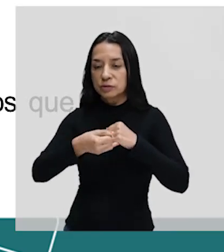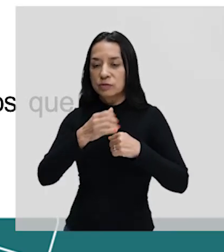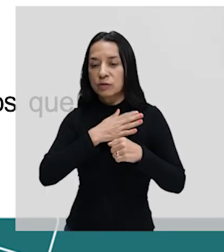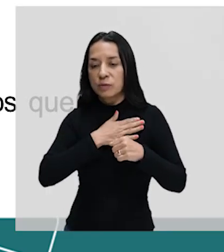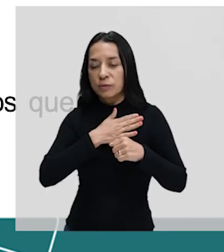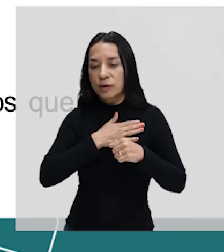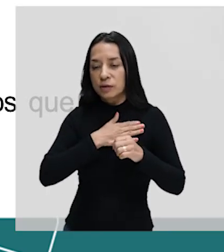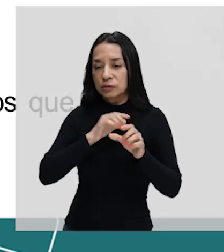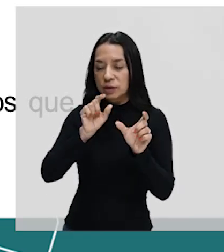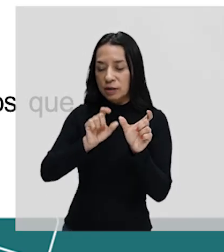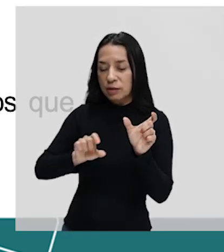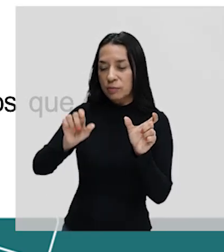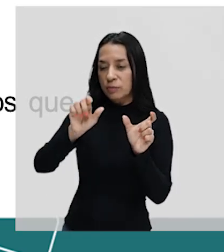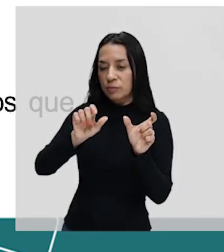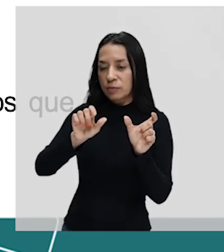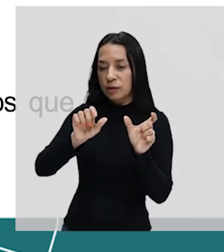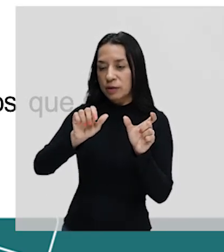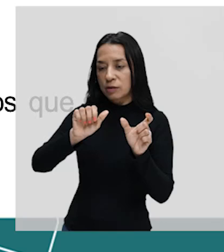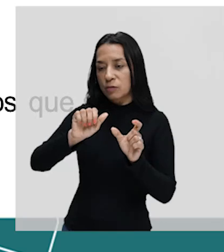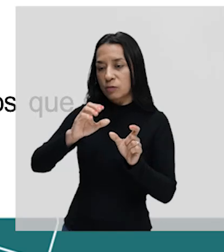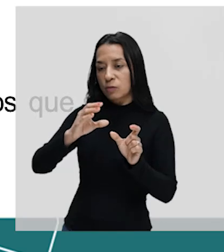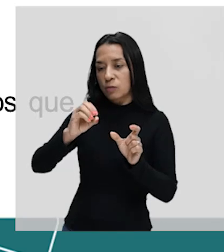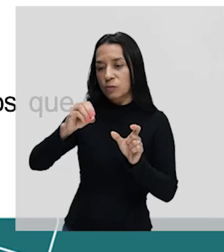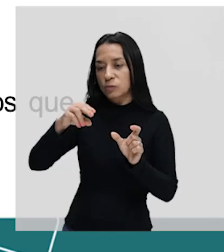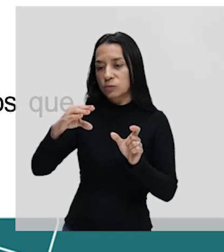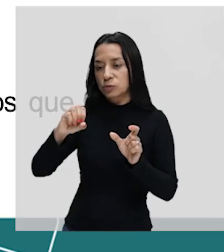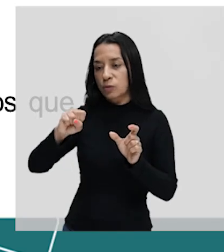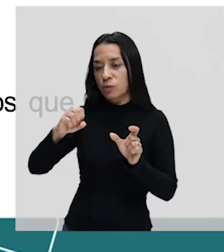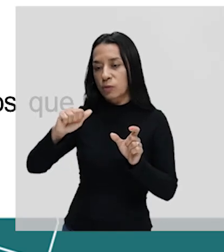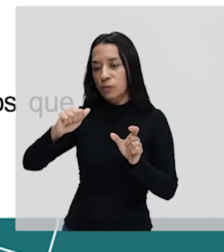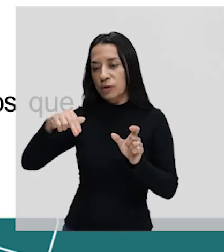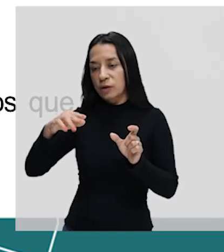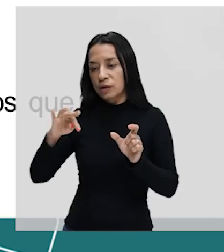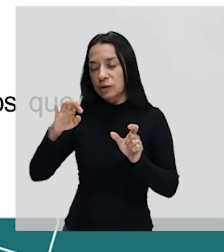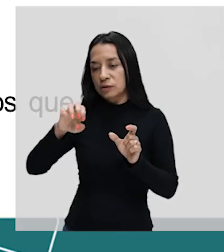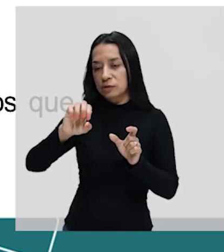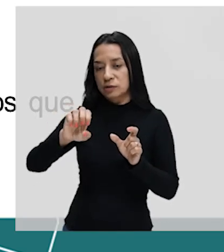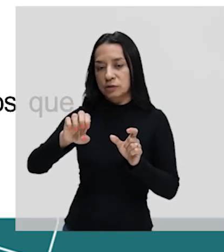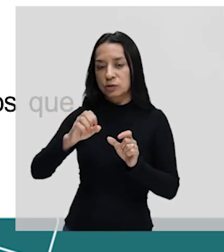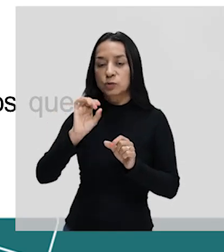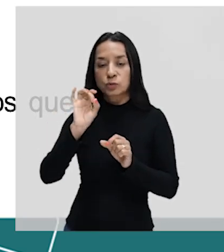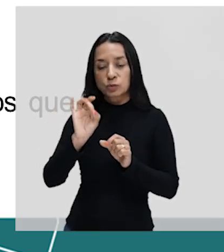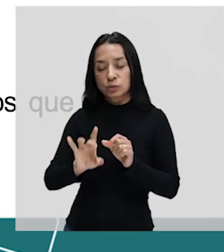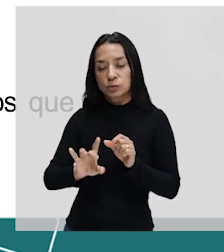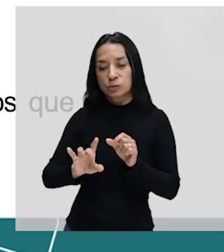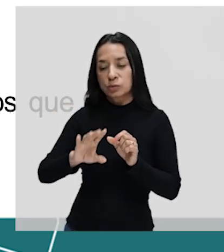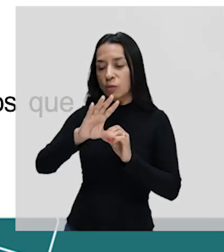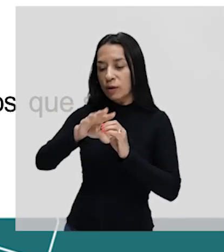acrescentar A. Fácil, né? Espanhol, espanhola.